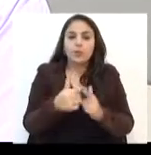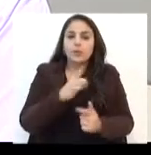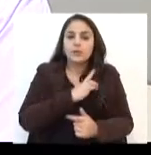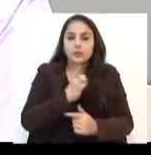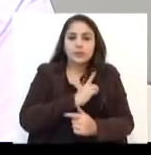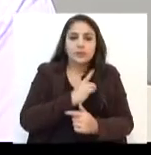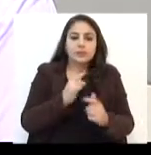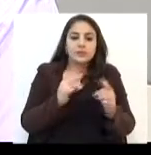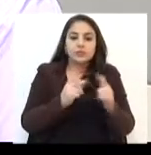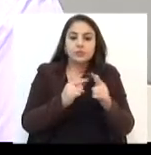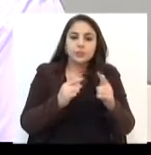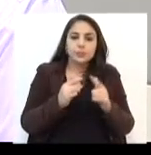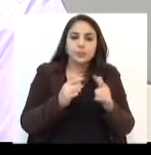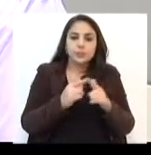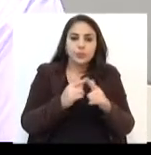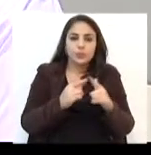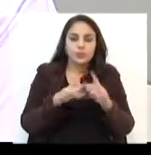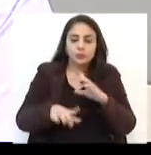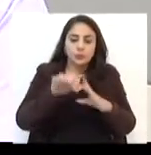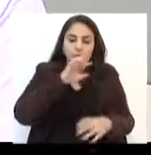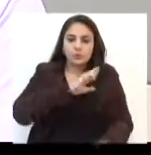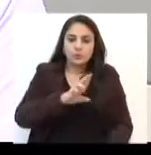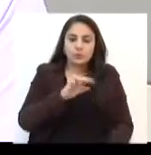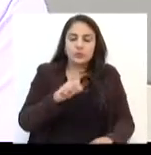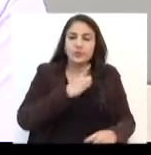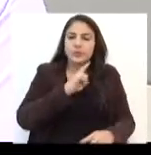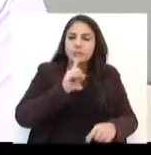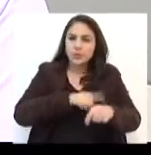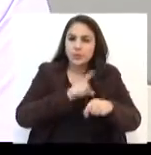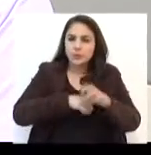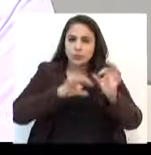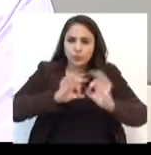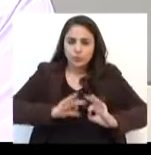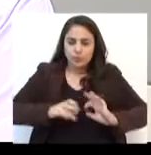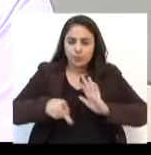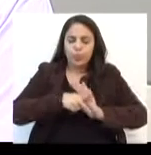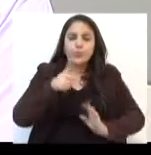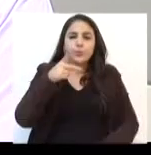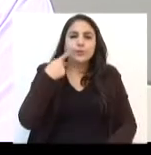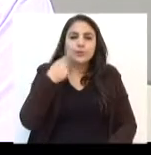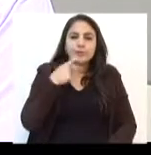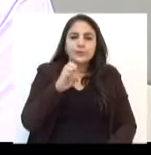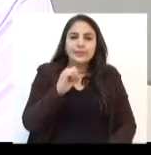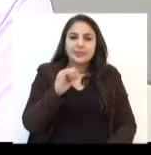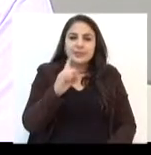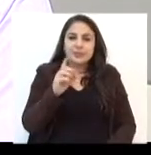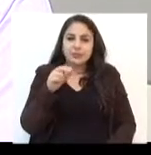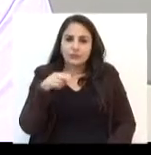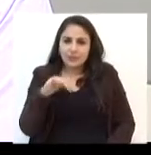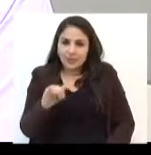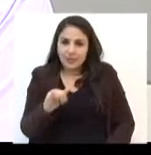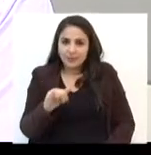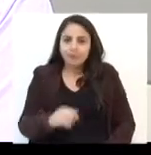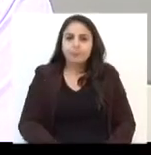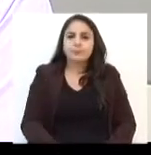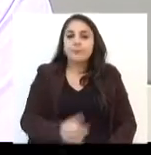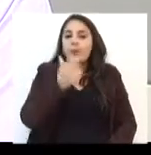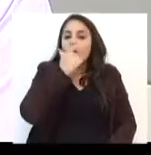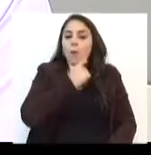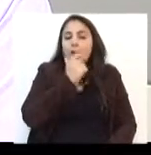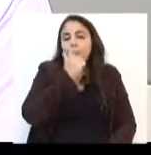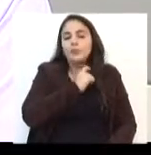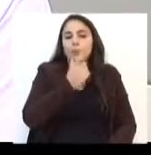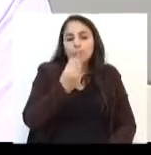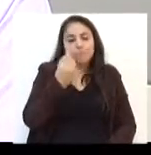terem esses princípios religiosos. Teve uma situação que tivemos um projeto até do vereador Sidney Ávila na casa, que eu